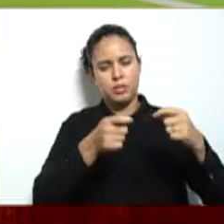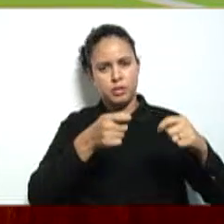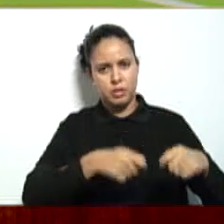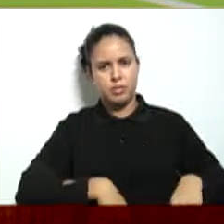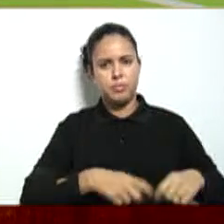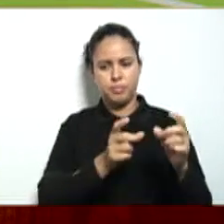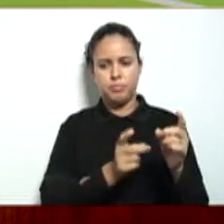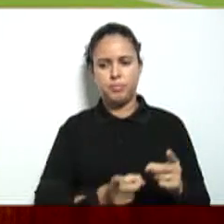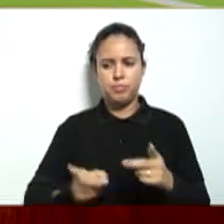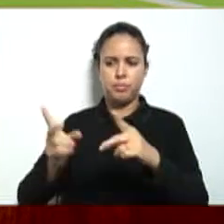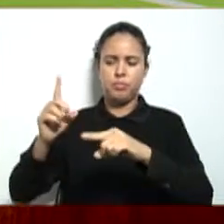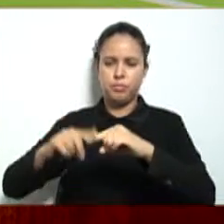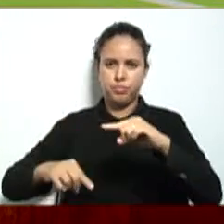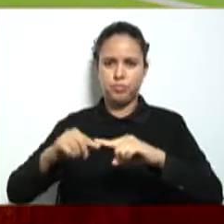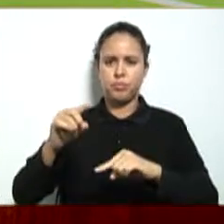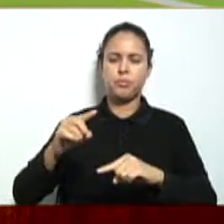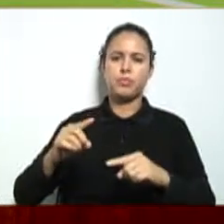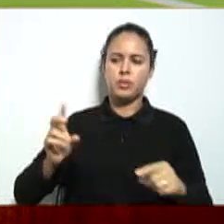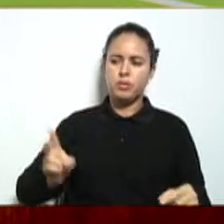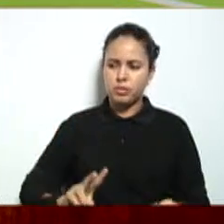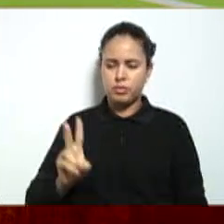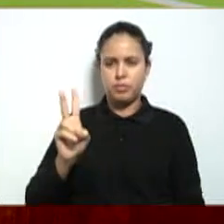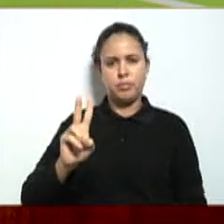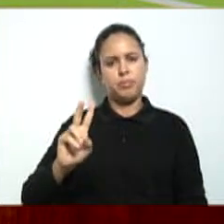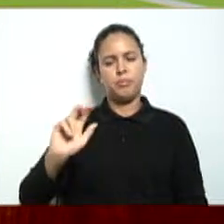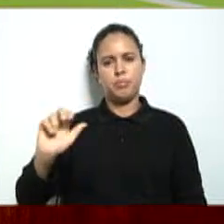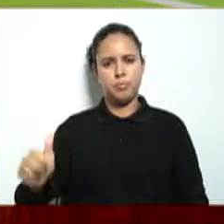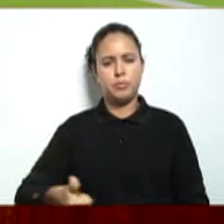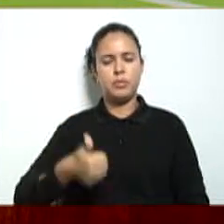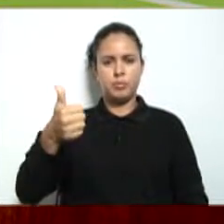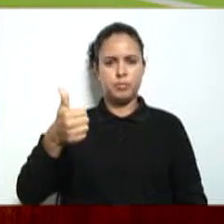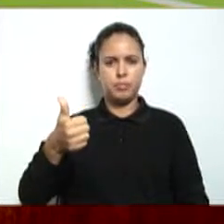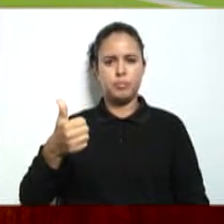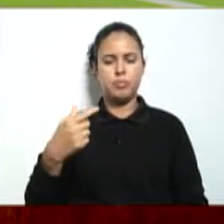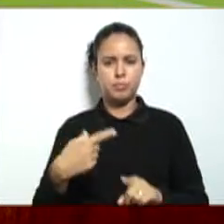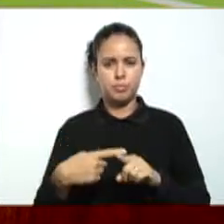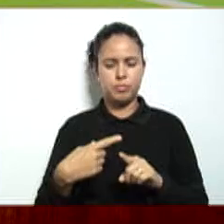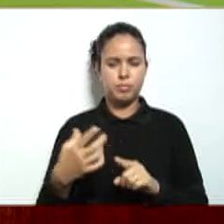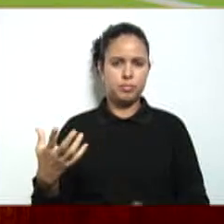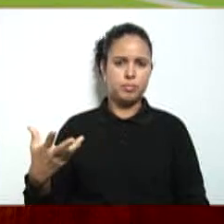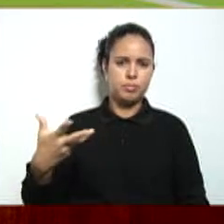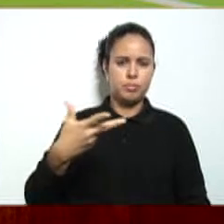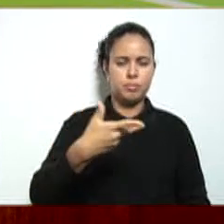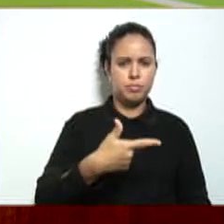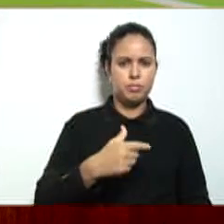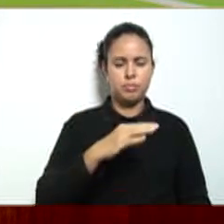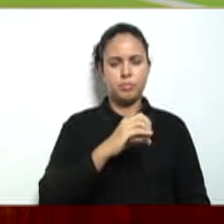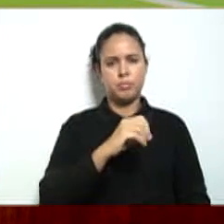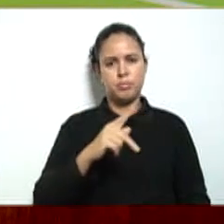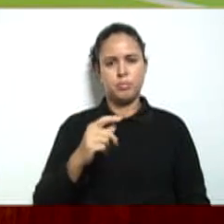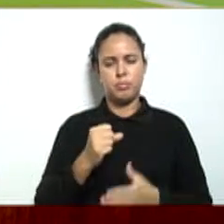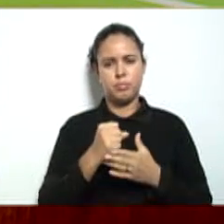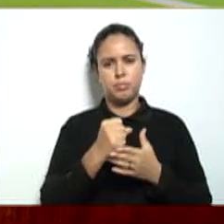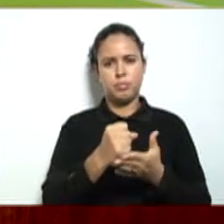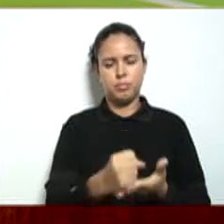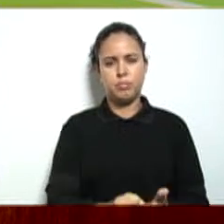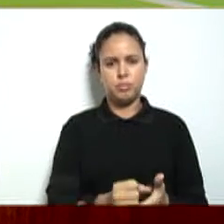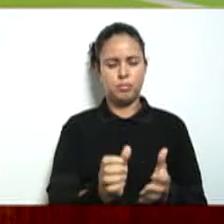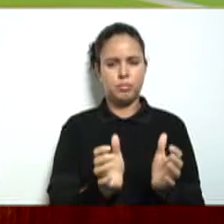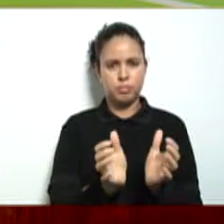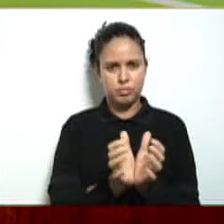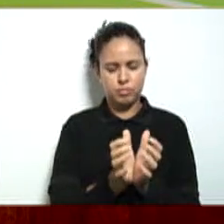né? Com essa habilidade que a cooperativa vai trazer, né, com uma equipe de venda,